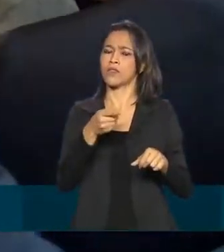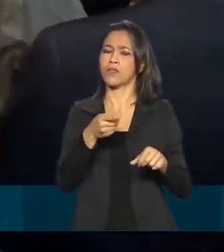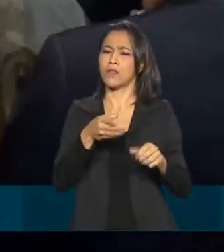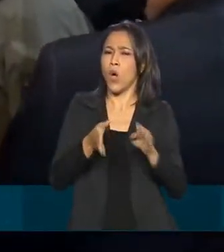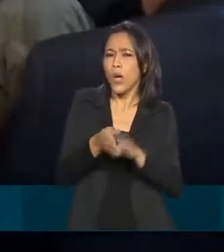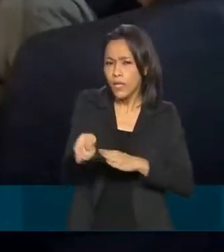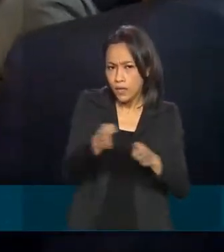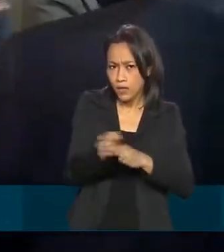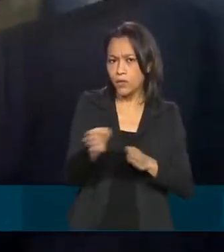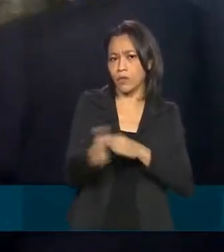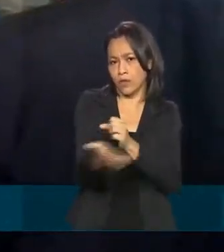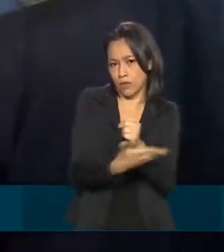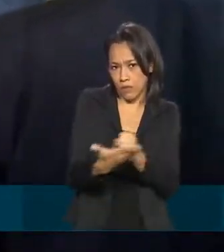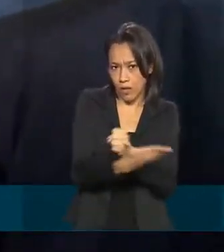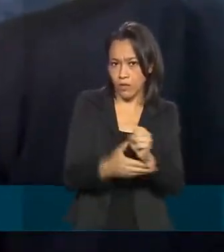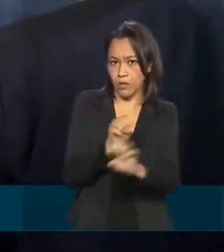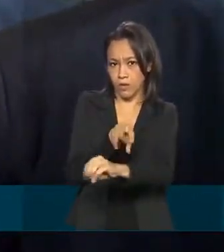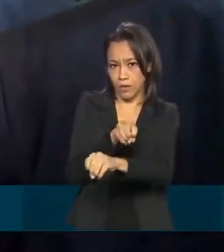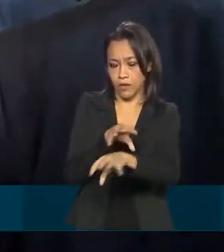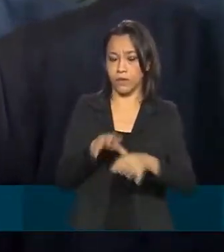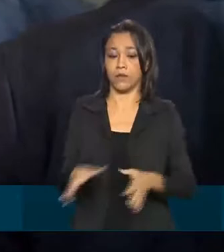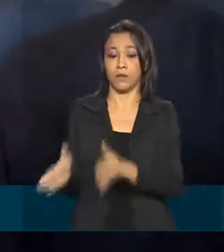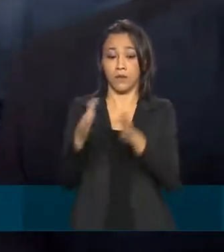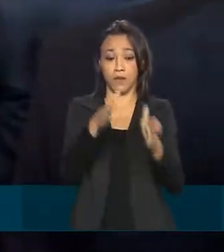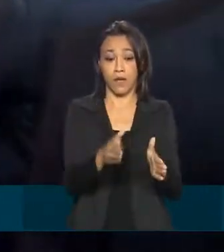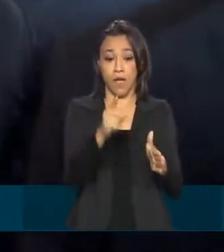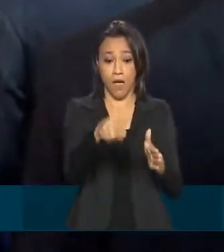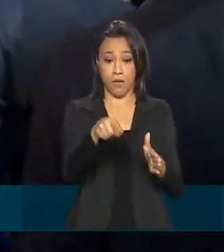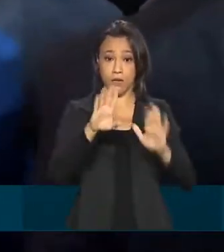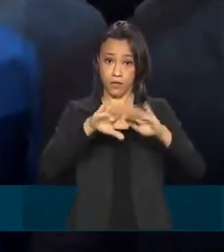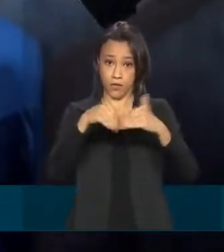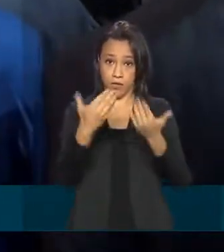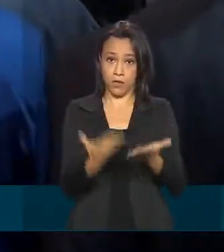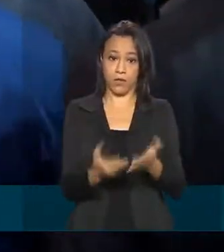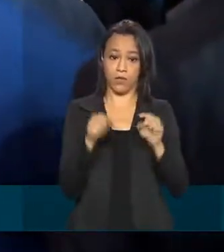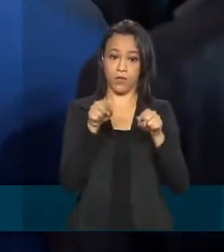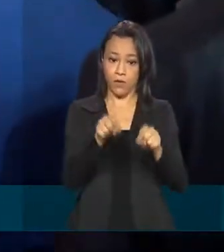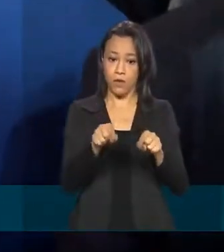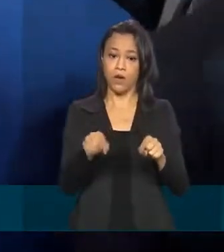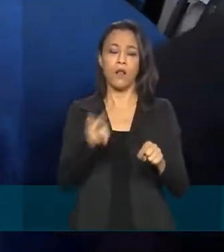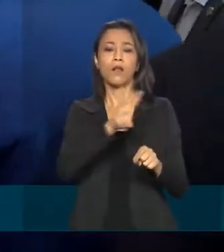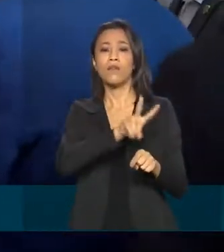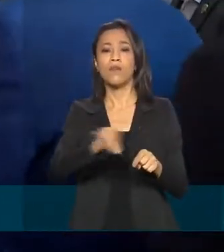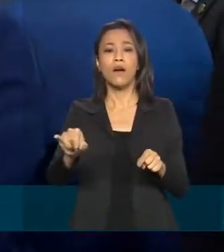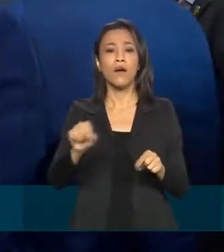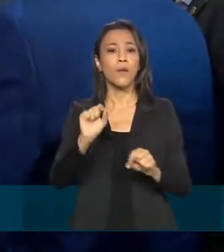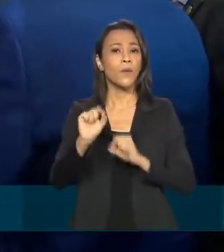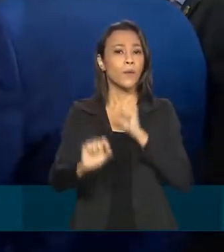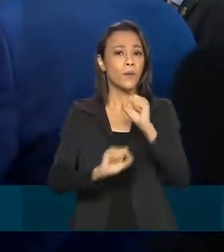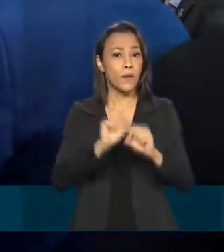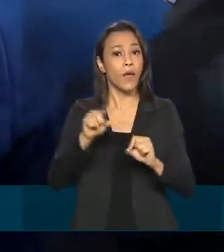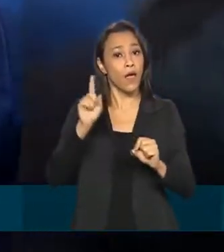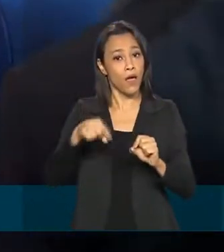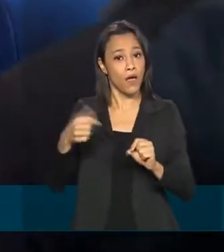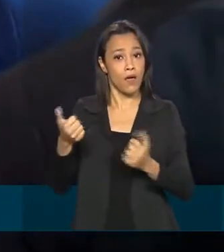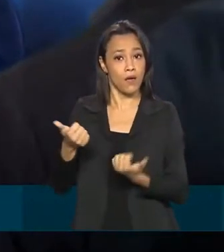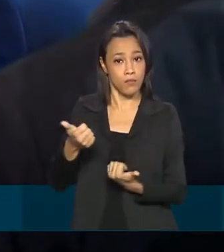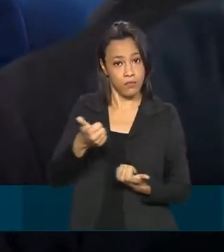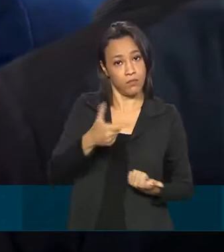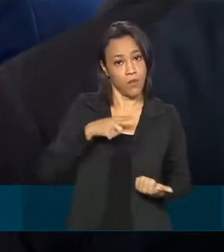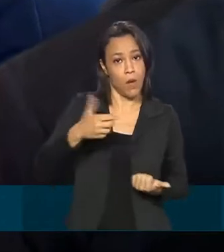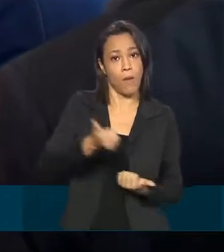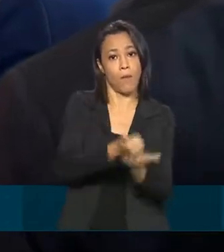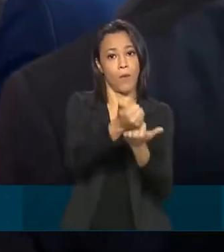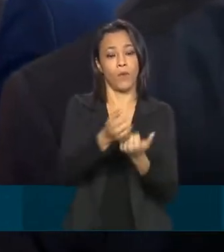Esse Programa Nacional das Escolas Cívico-Militares, vale frisar, é uma iniciativa do Ministério da Educação